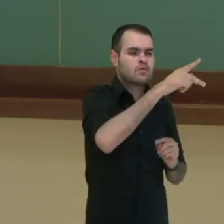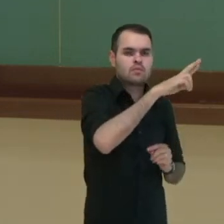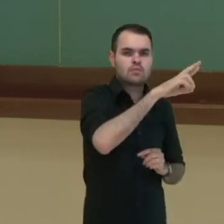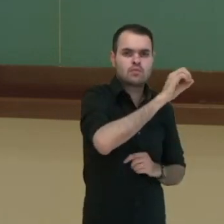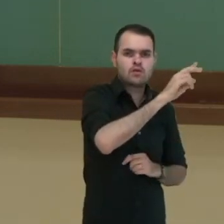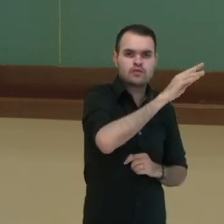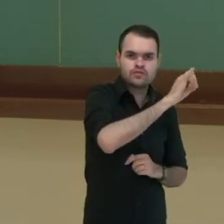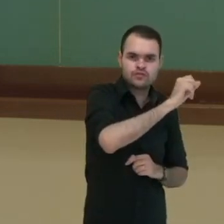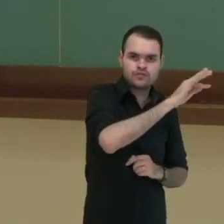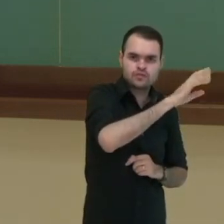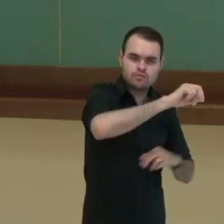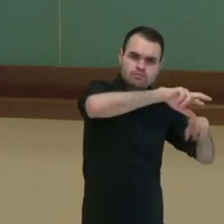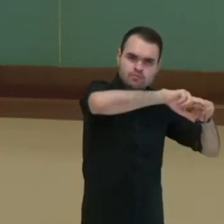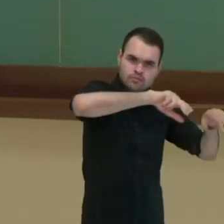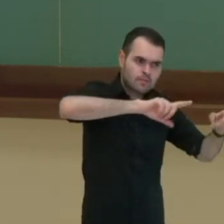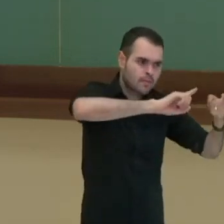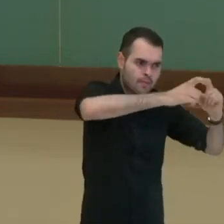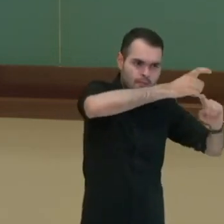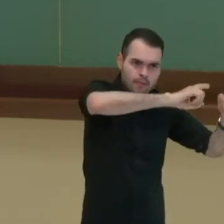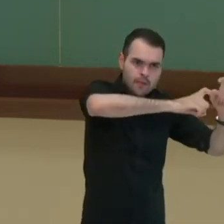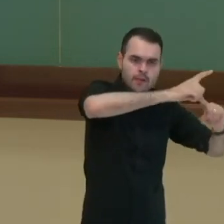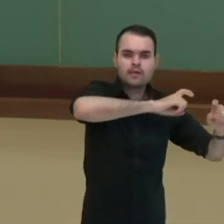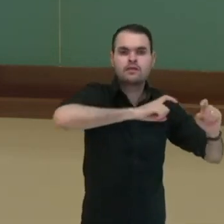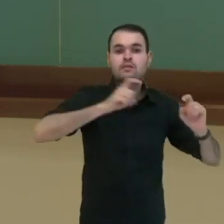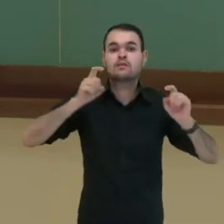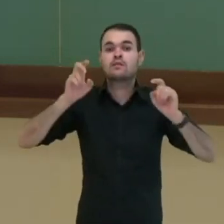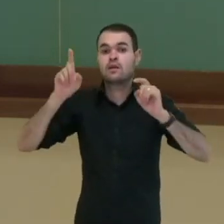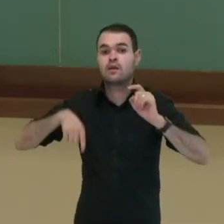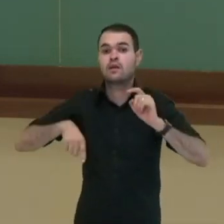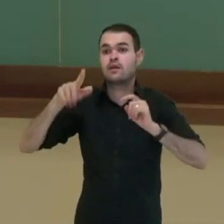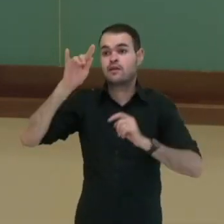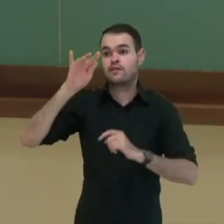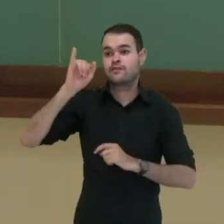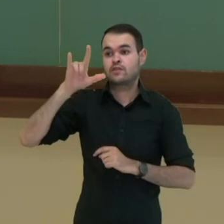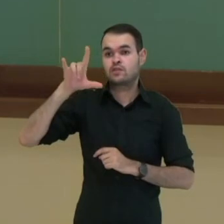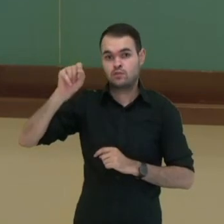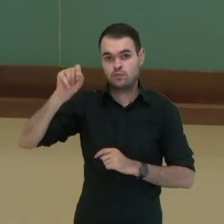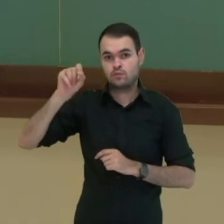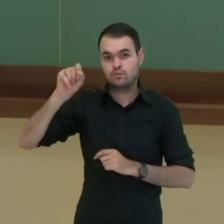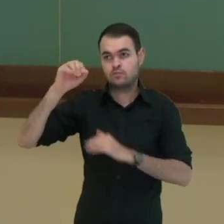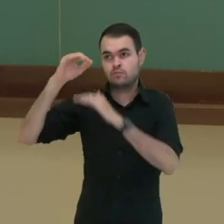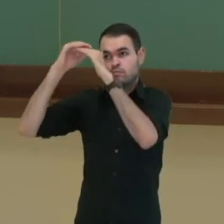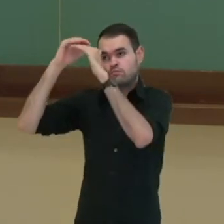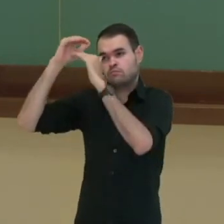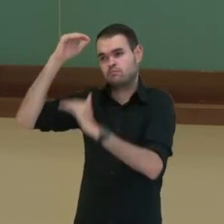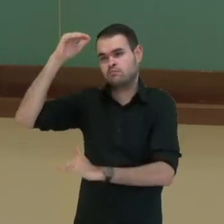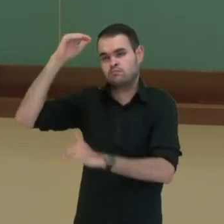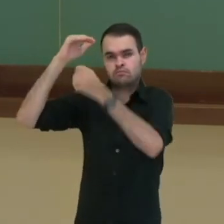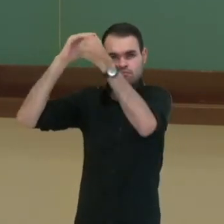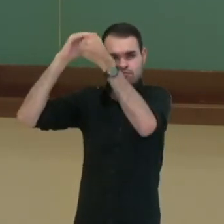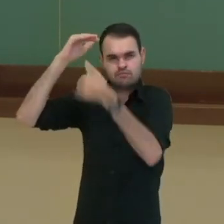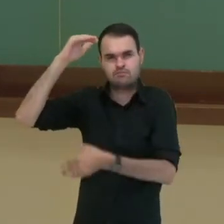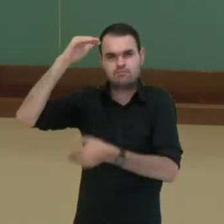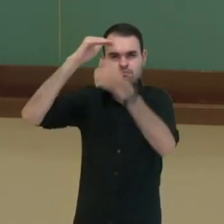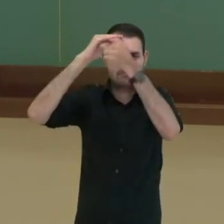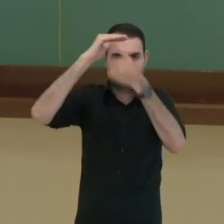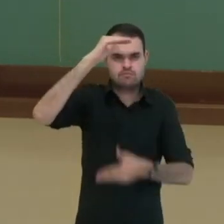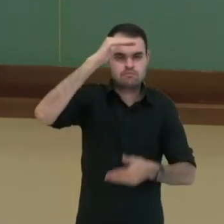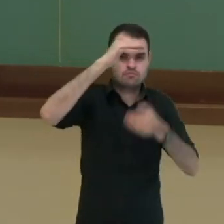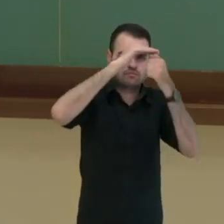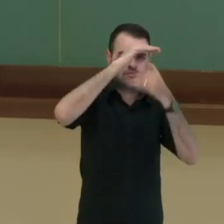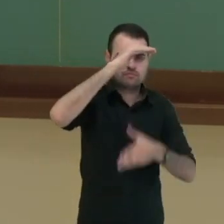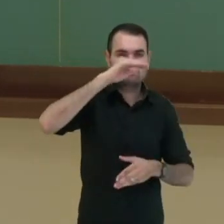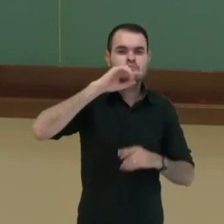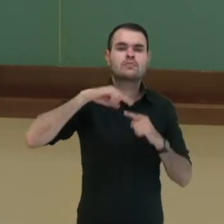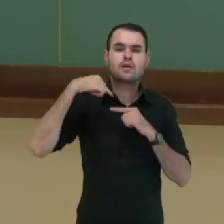ele agrupa o quê? Os filos, né? Os filos que são semelhantes. Logo, o domínio, né?